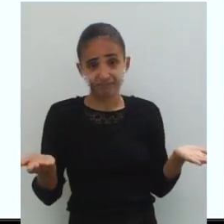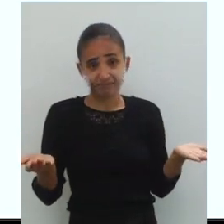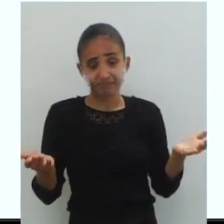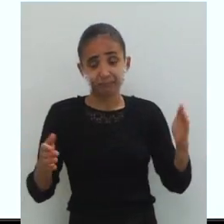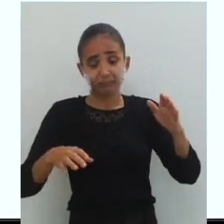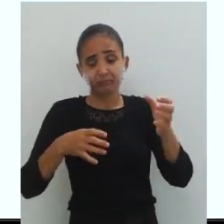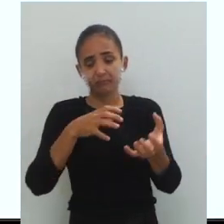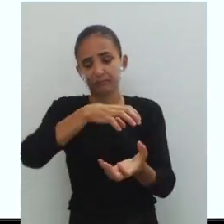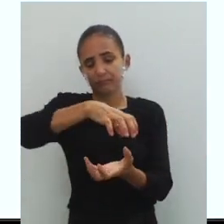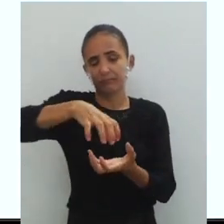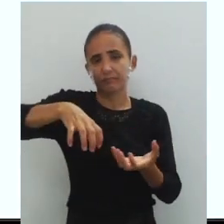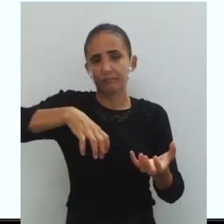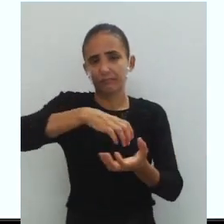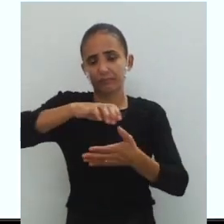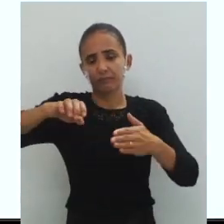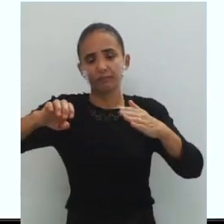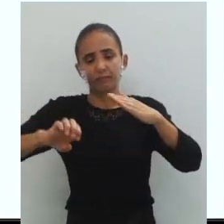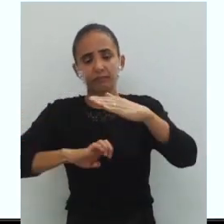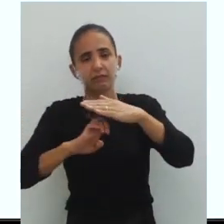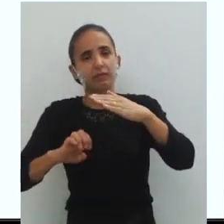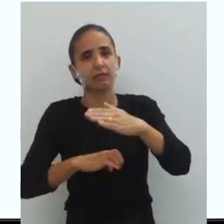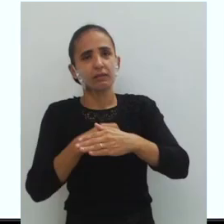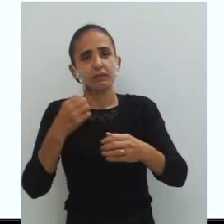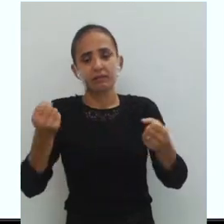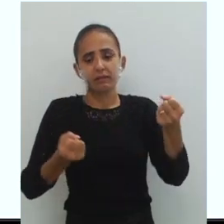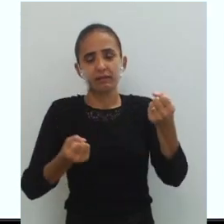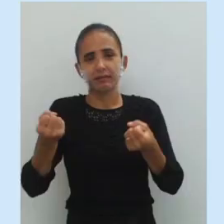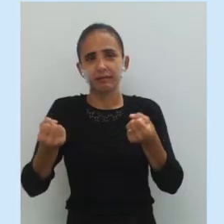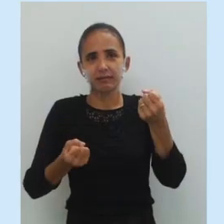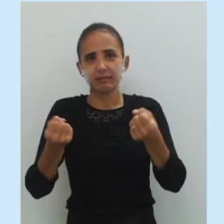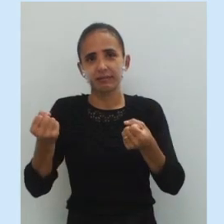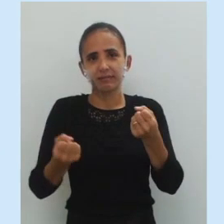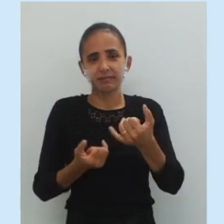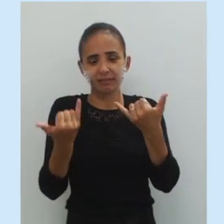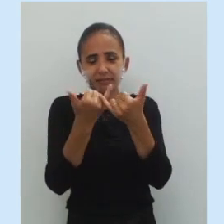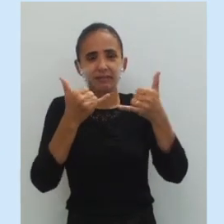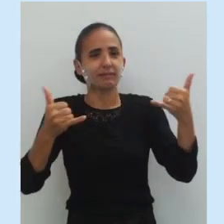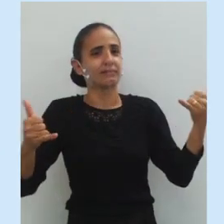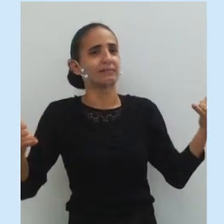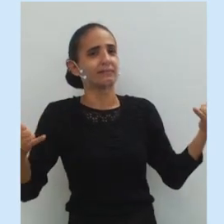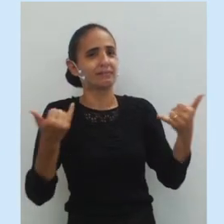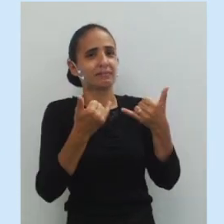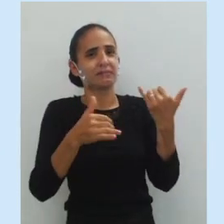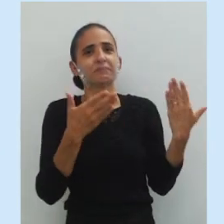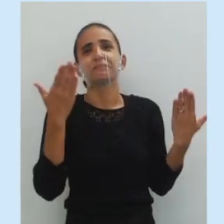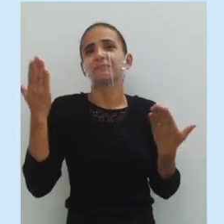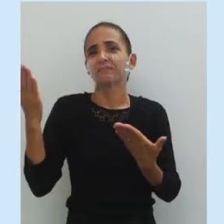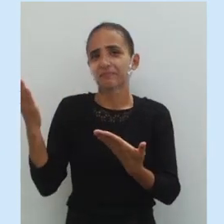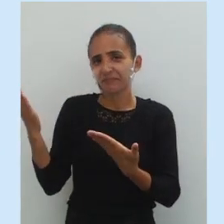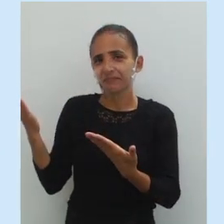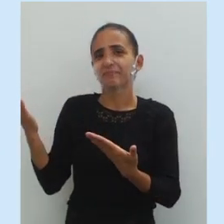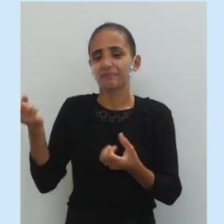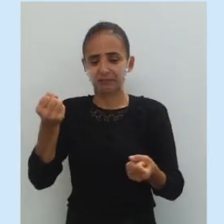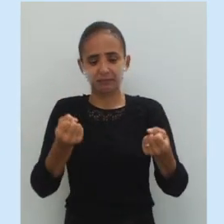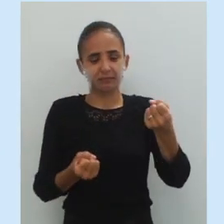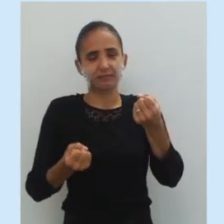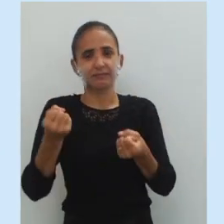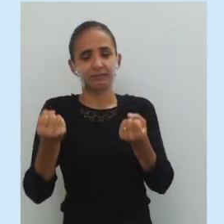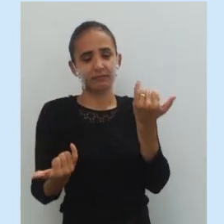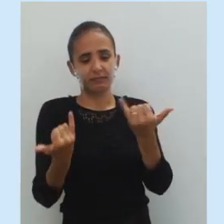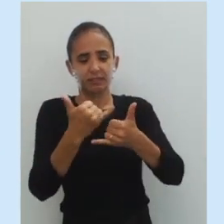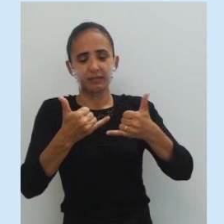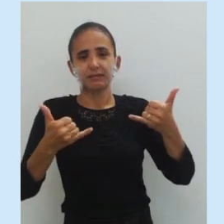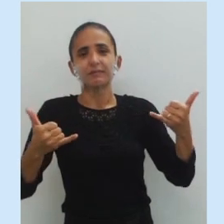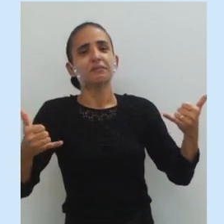ela lançou o quê? O carro elétrico. O carro elétrico, ele na realidade, ele